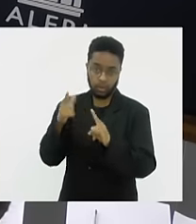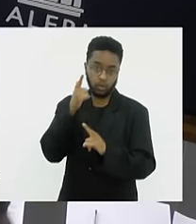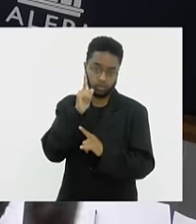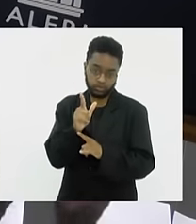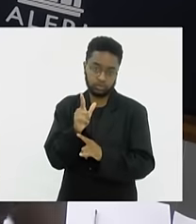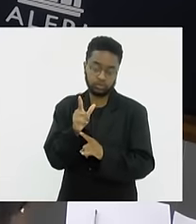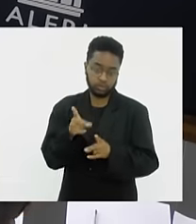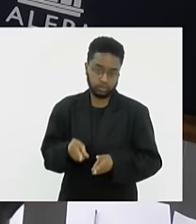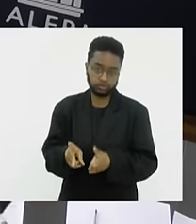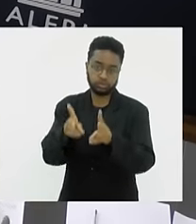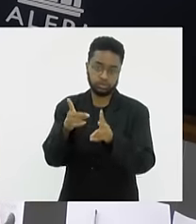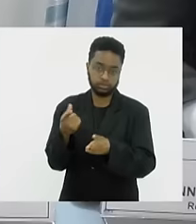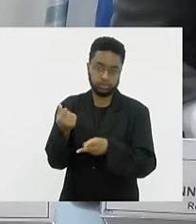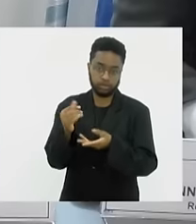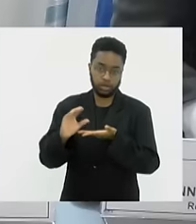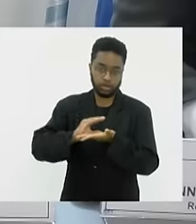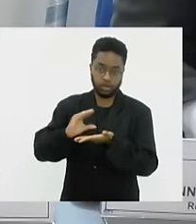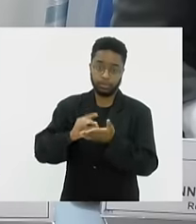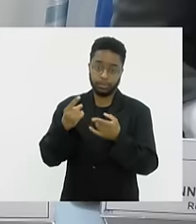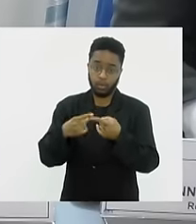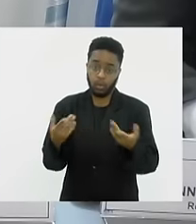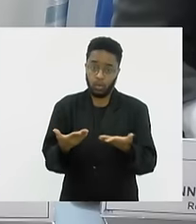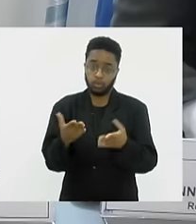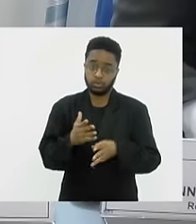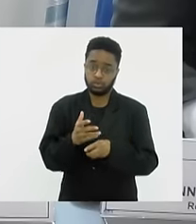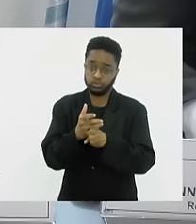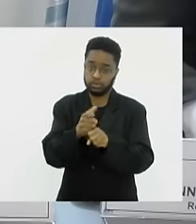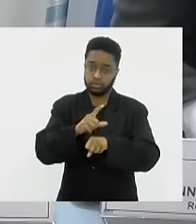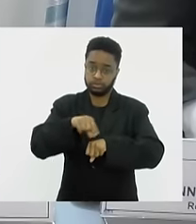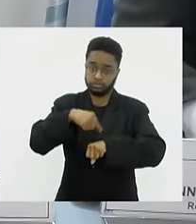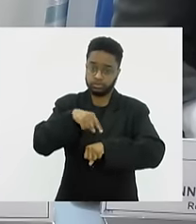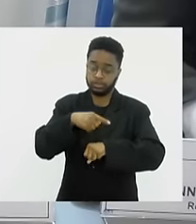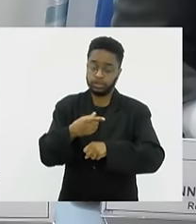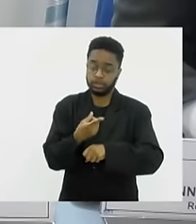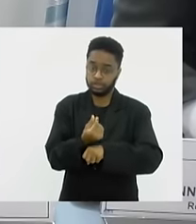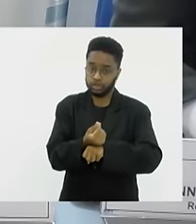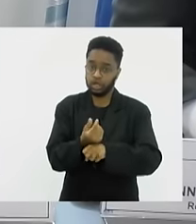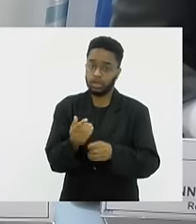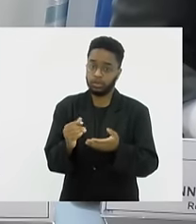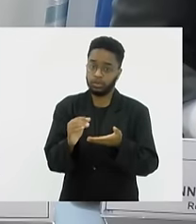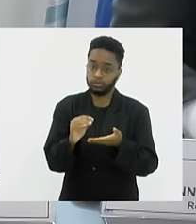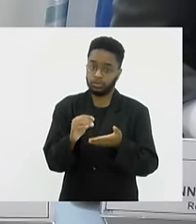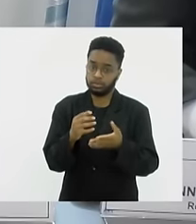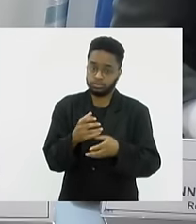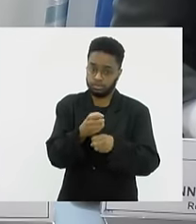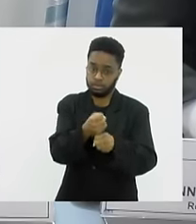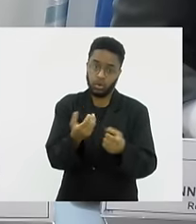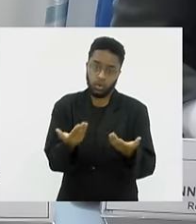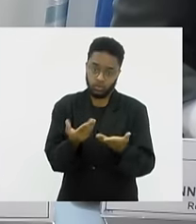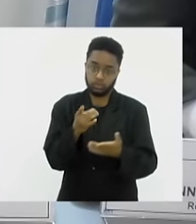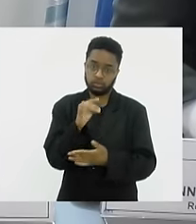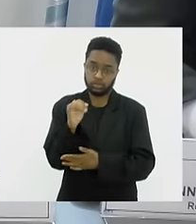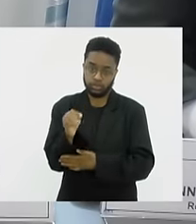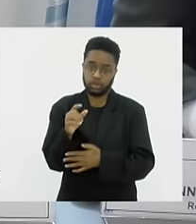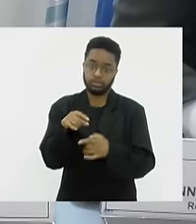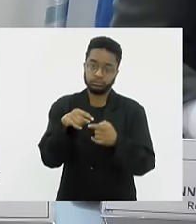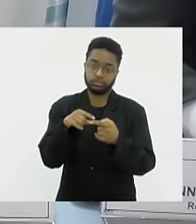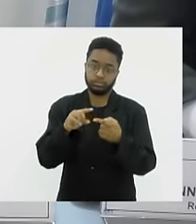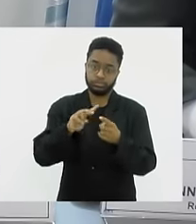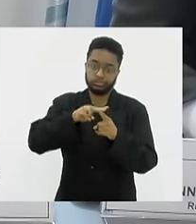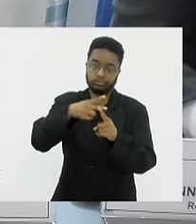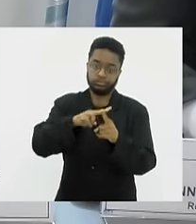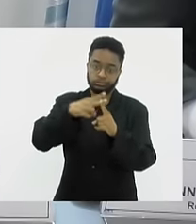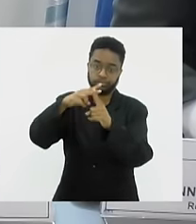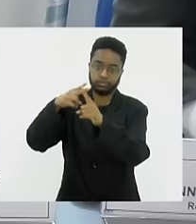Então, continua, porque hoje está contabilizando. Tá, paga, o bolso paga do contribuinte está lá. Hoje, hoje vira uma diária, e vira outra diária, e vira outra diária. E a conta